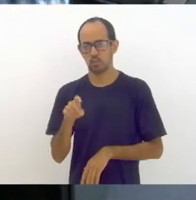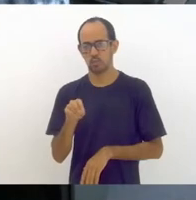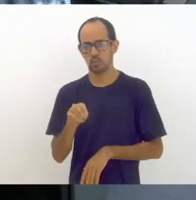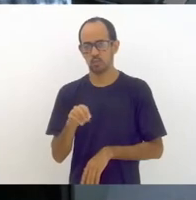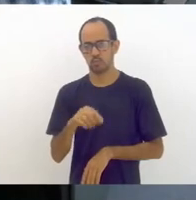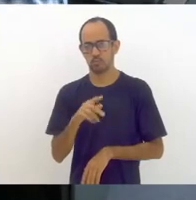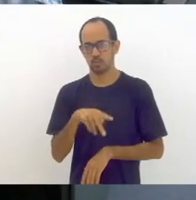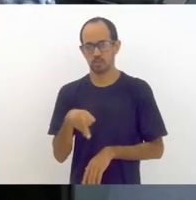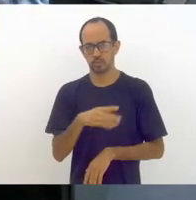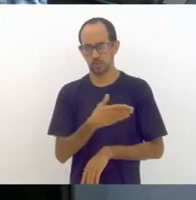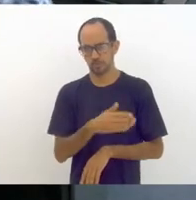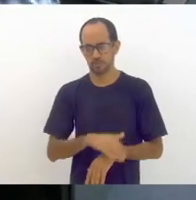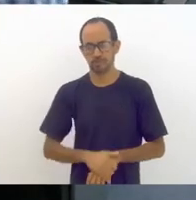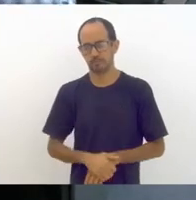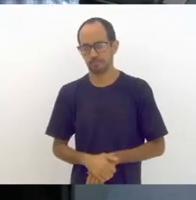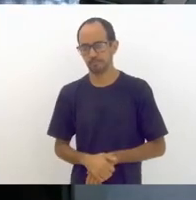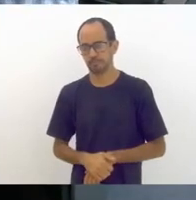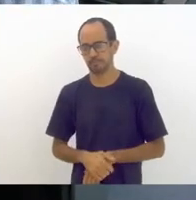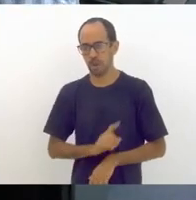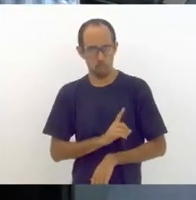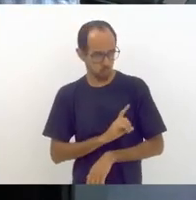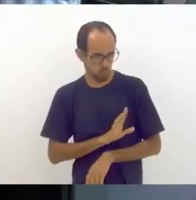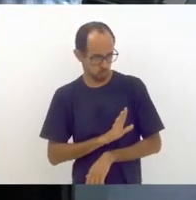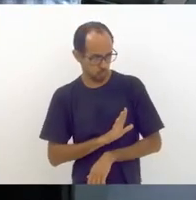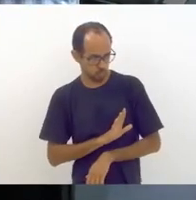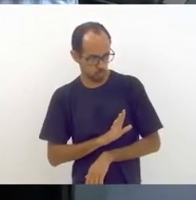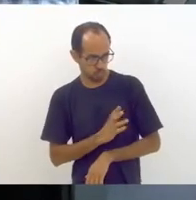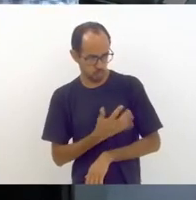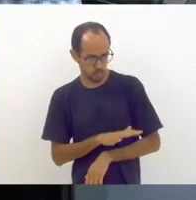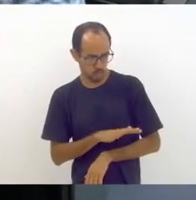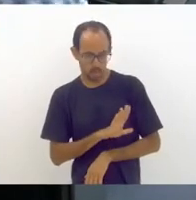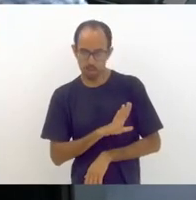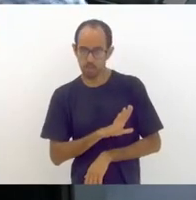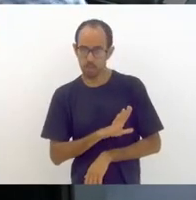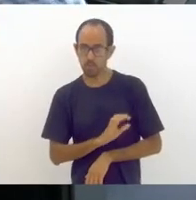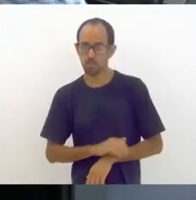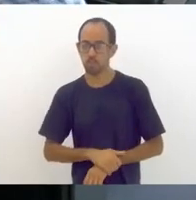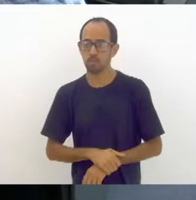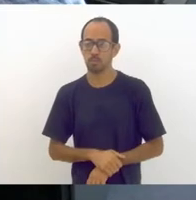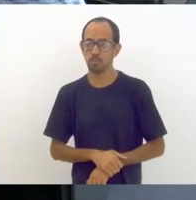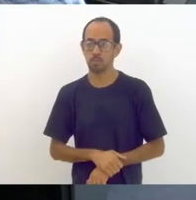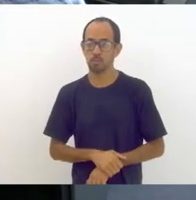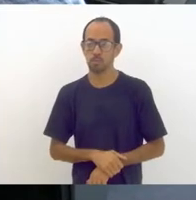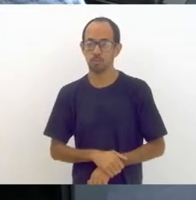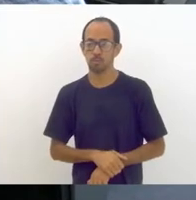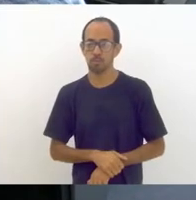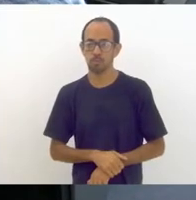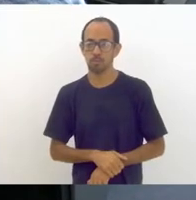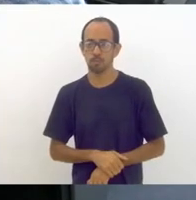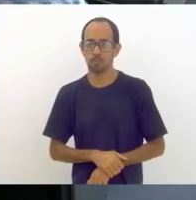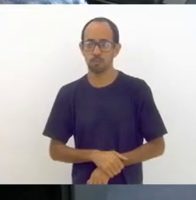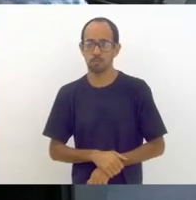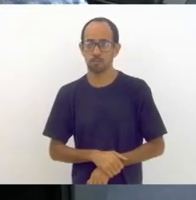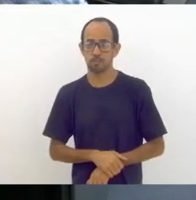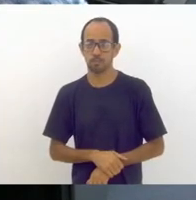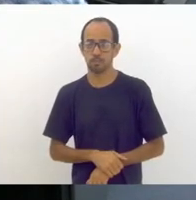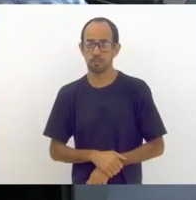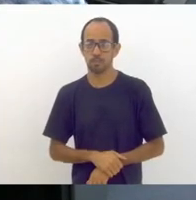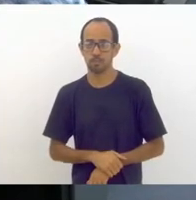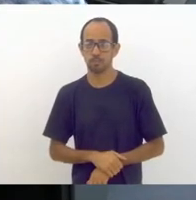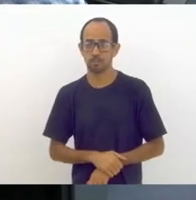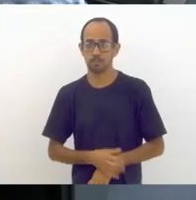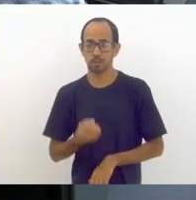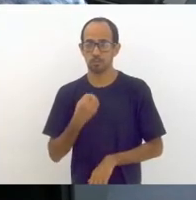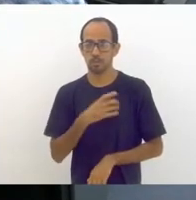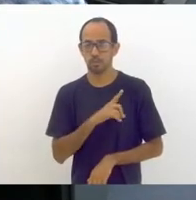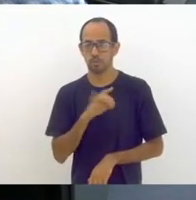Professora Renata Azevedo. Não? Não, após a professora. Ah, após a professora. Sim, desculpa, professora. Bom